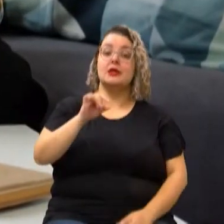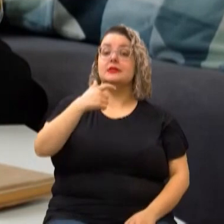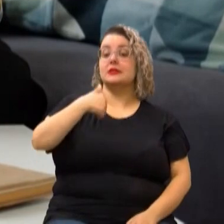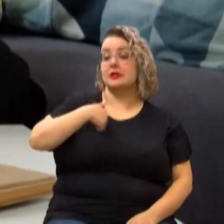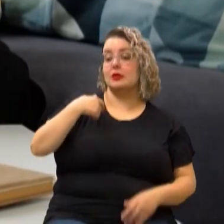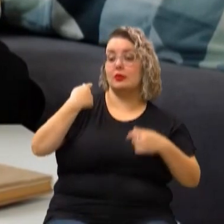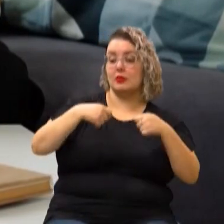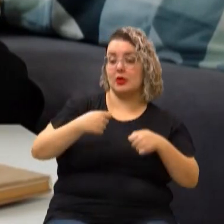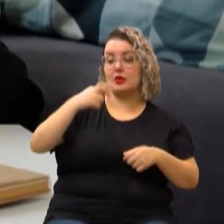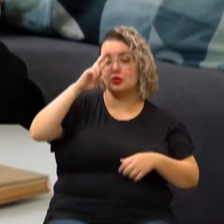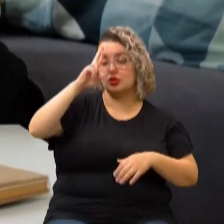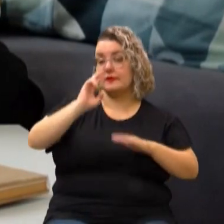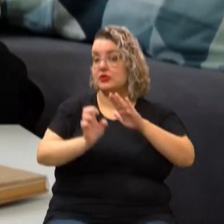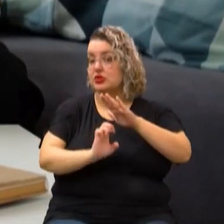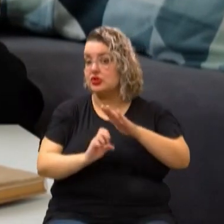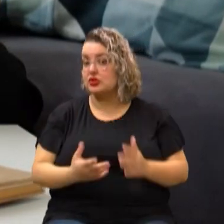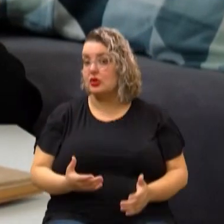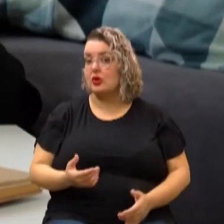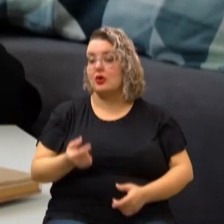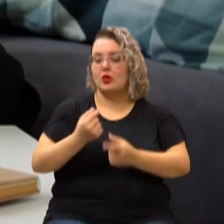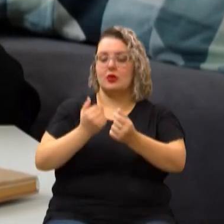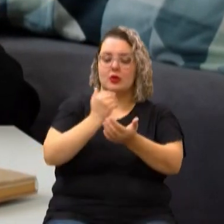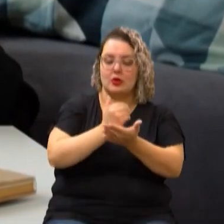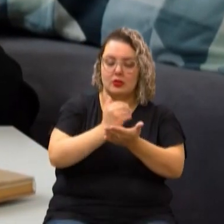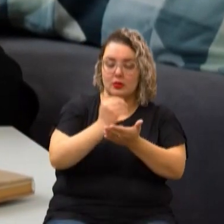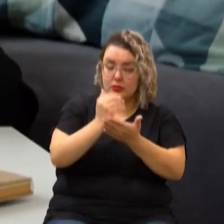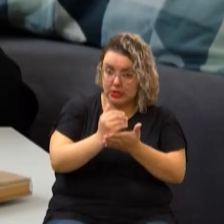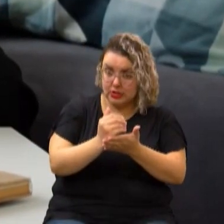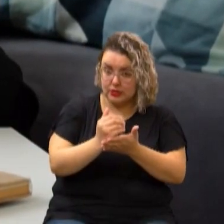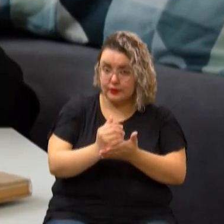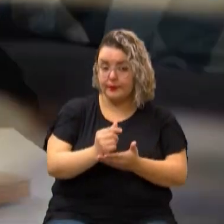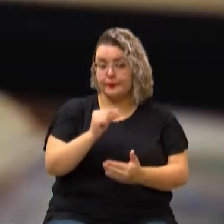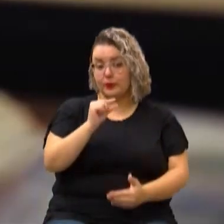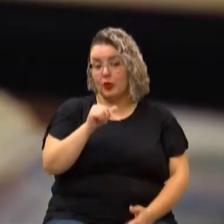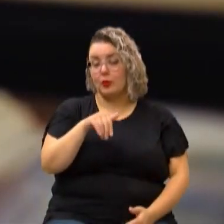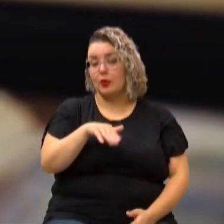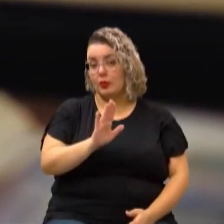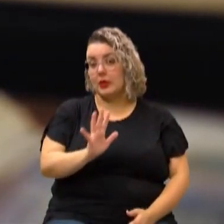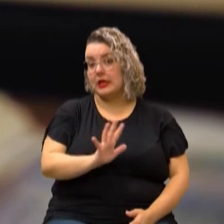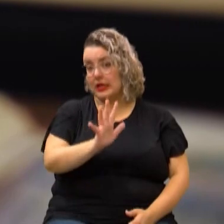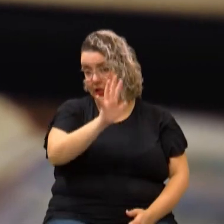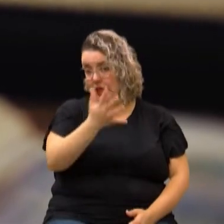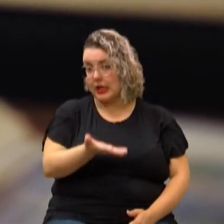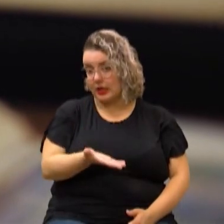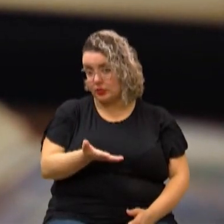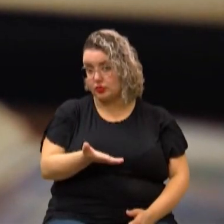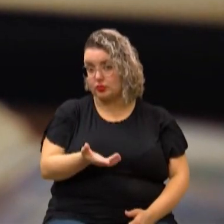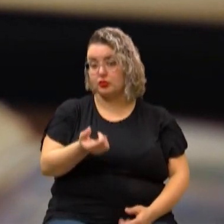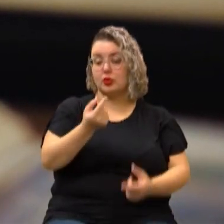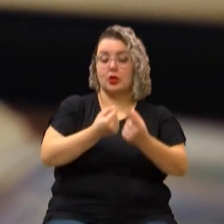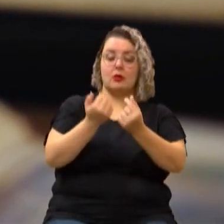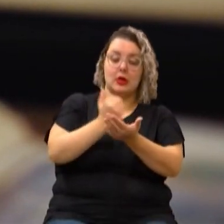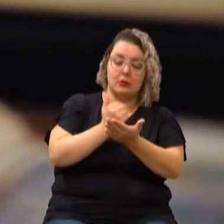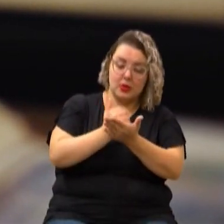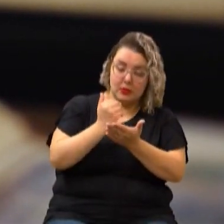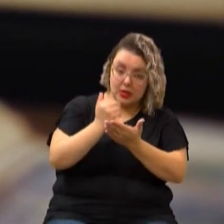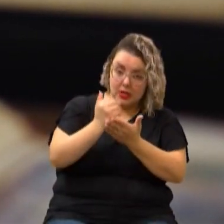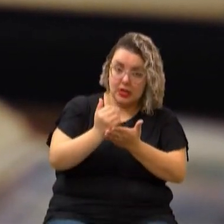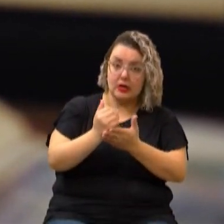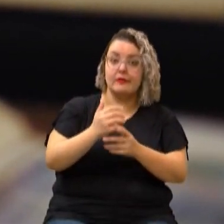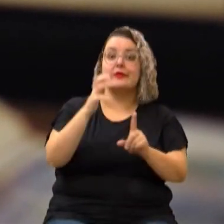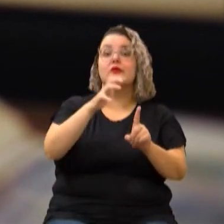esse tema. Ela é importante para a economia do país? Em que sentido? O que ela significa?